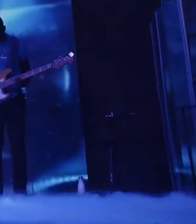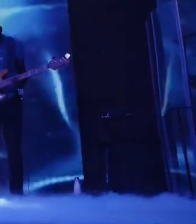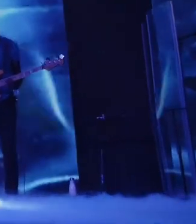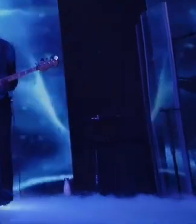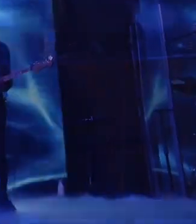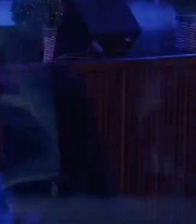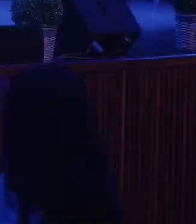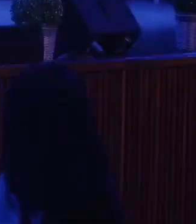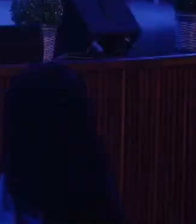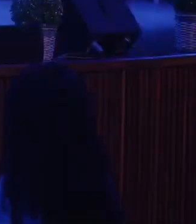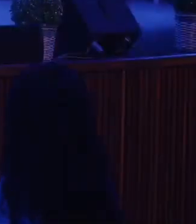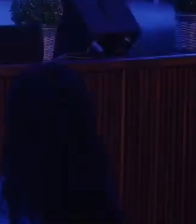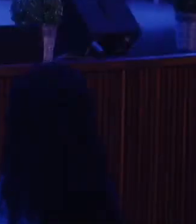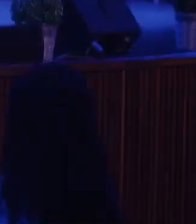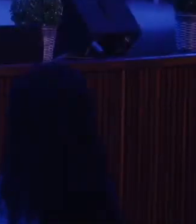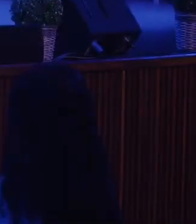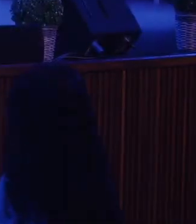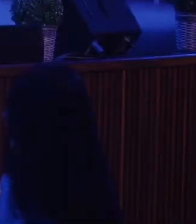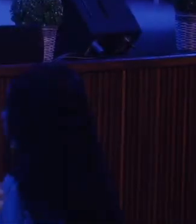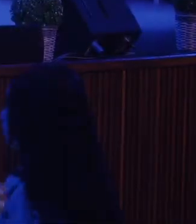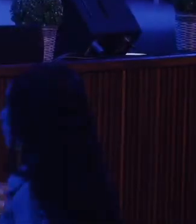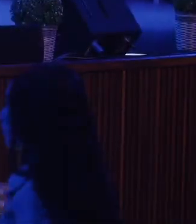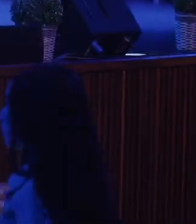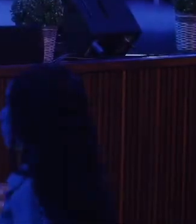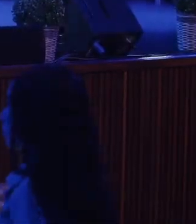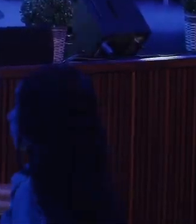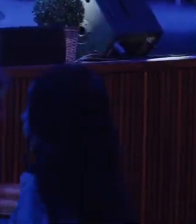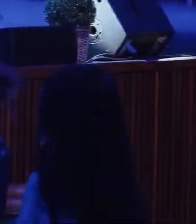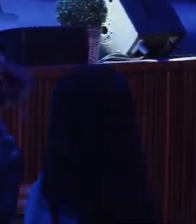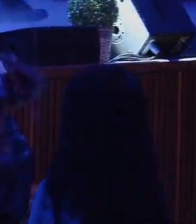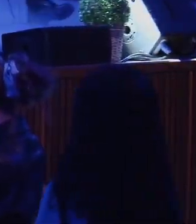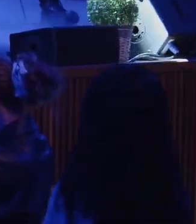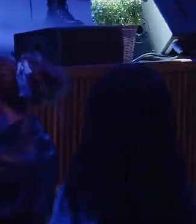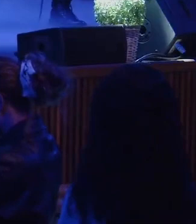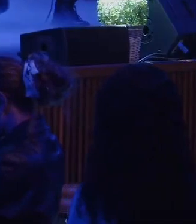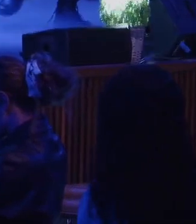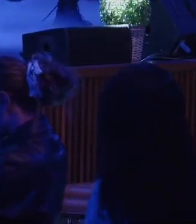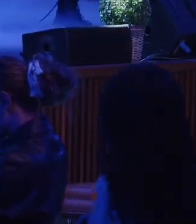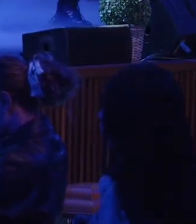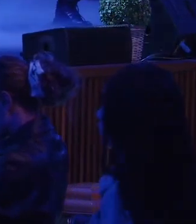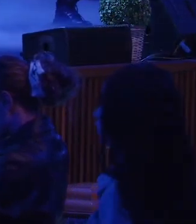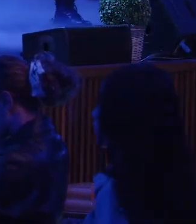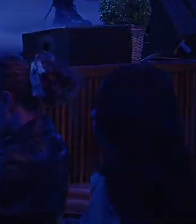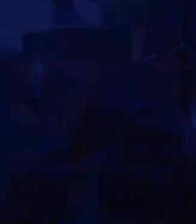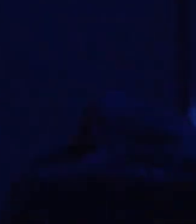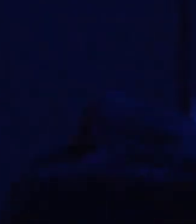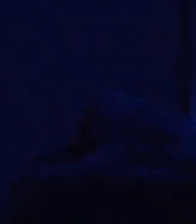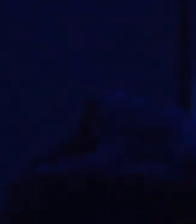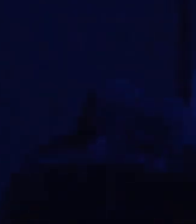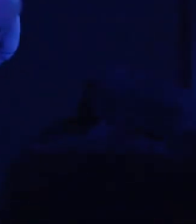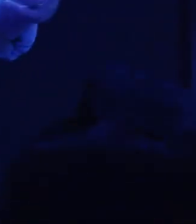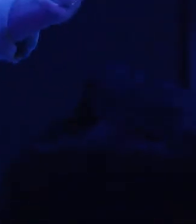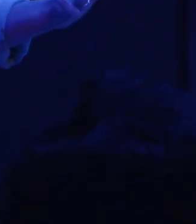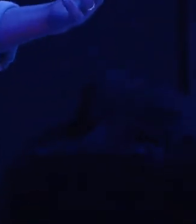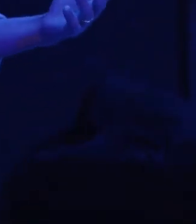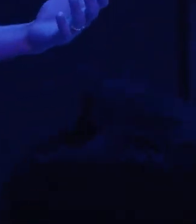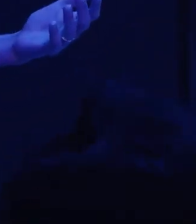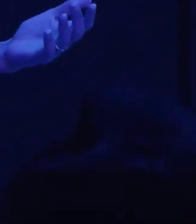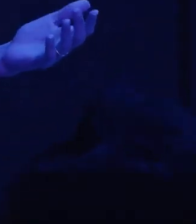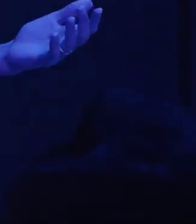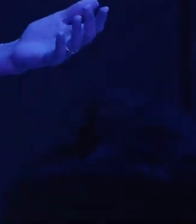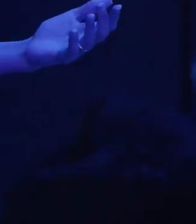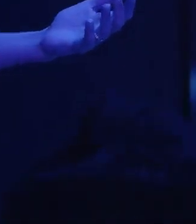sou em cas pai al lugar